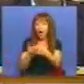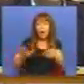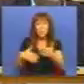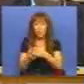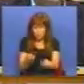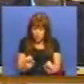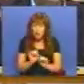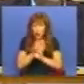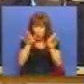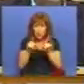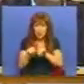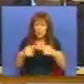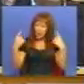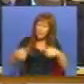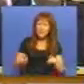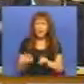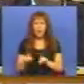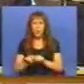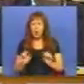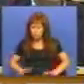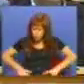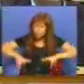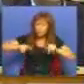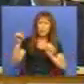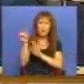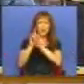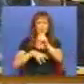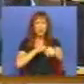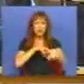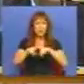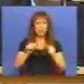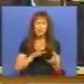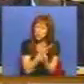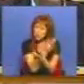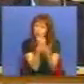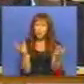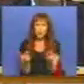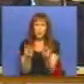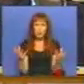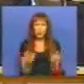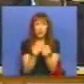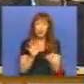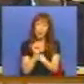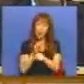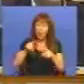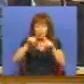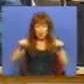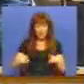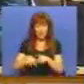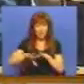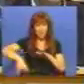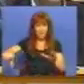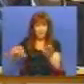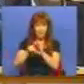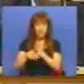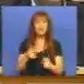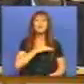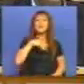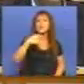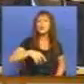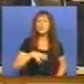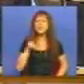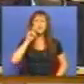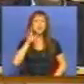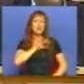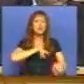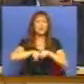concretas e haver uma evolução no estatuto dos deputados e no conjunto de outros enquadramentos legais. Sr. Presidente,